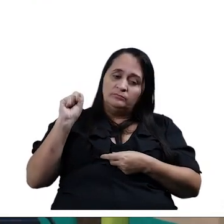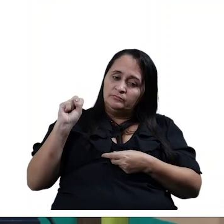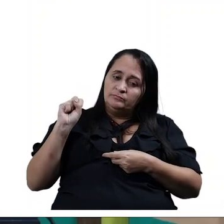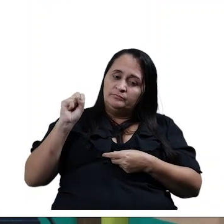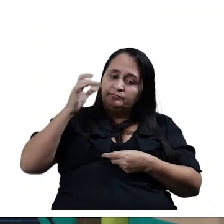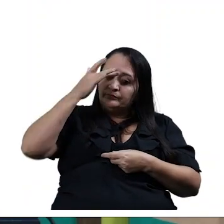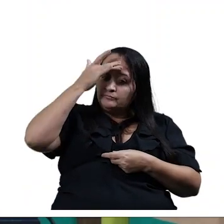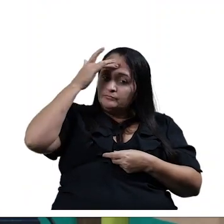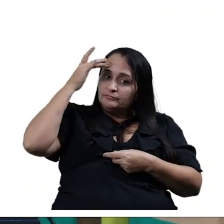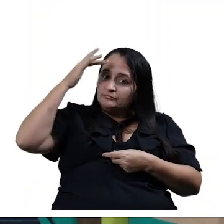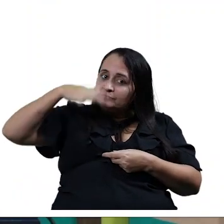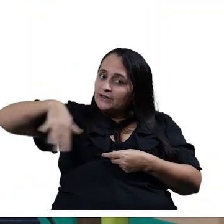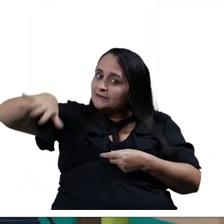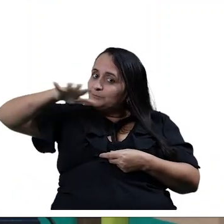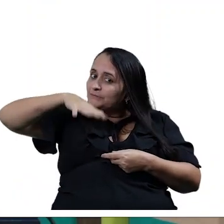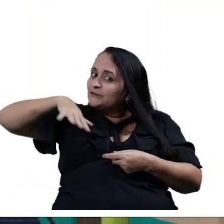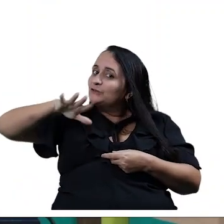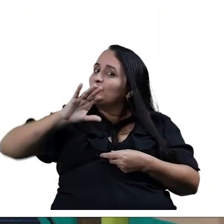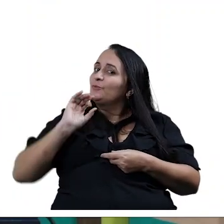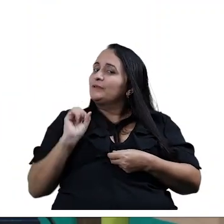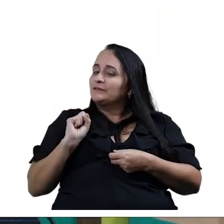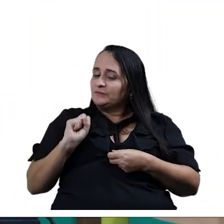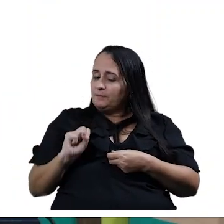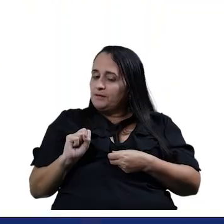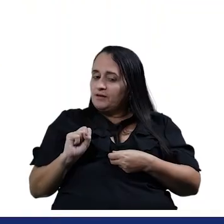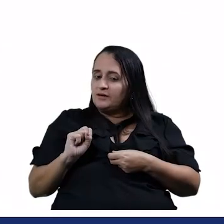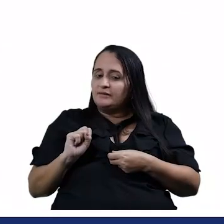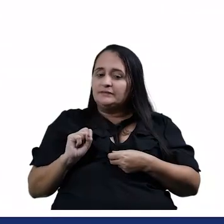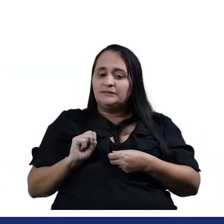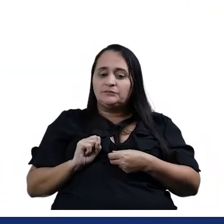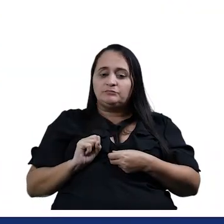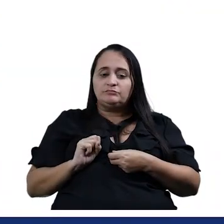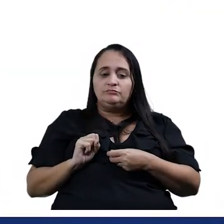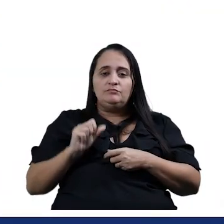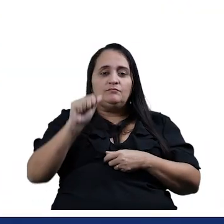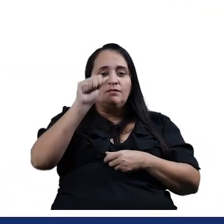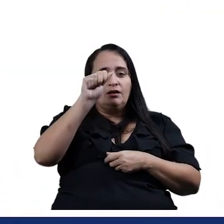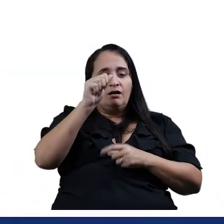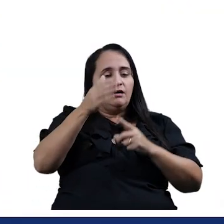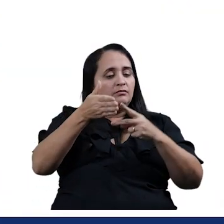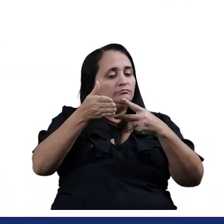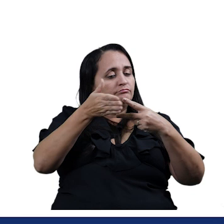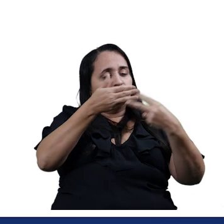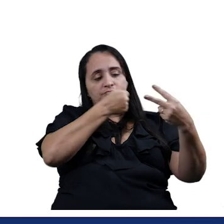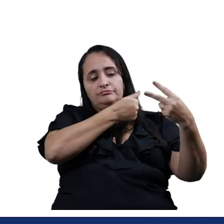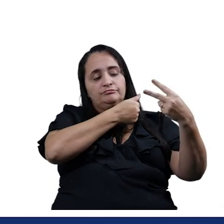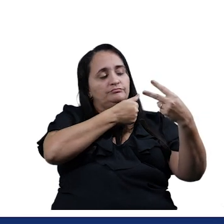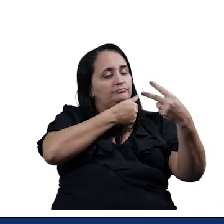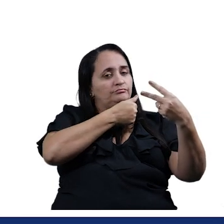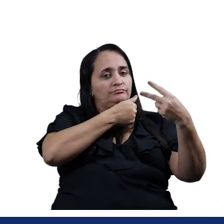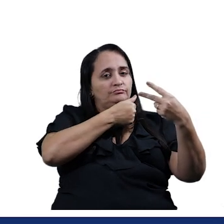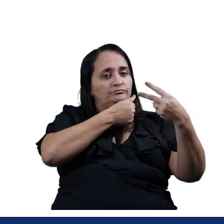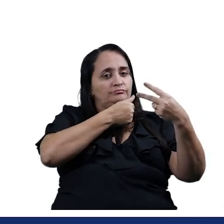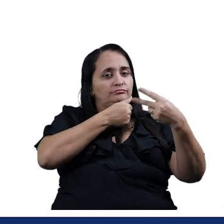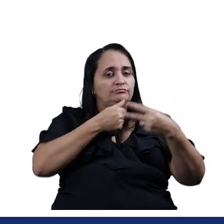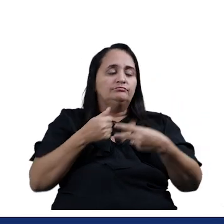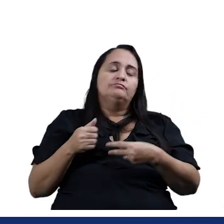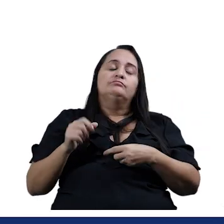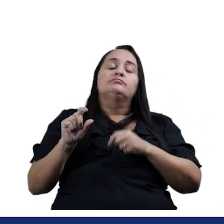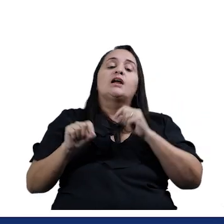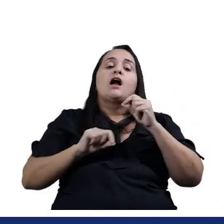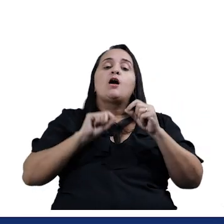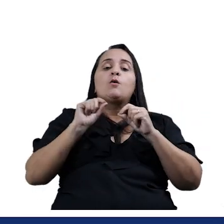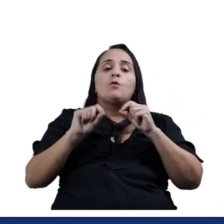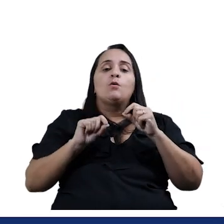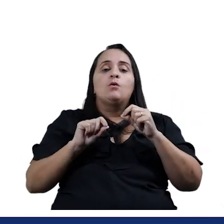nós. Então, quem vai parar o Brasil somos nós. Então, a letra A, ainda dá uma bicuda nela e manda ela lá para